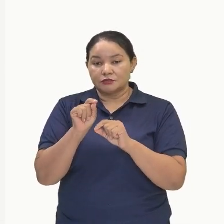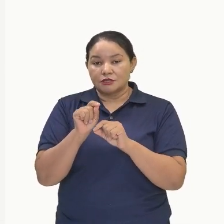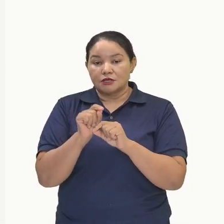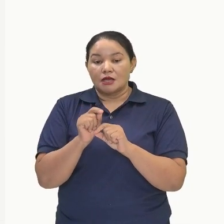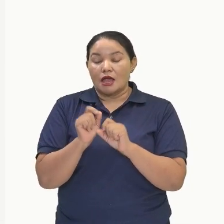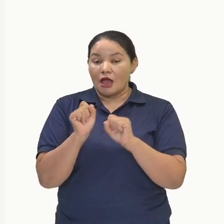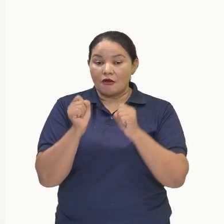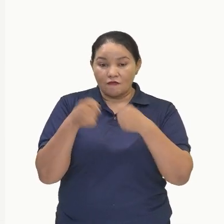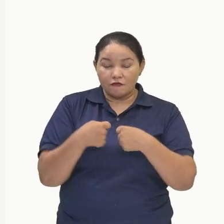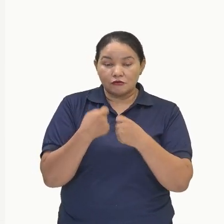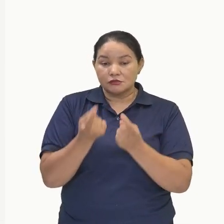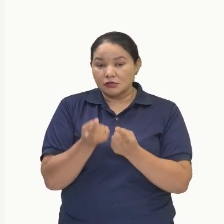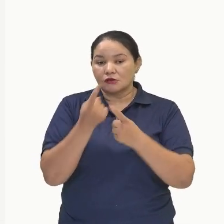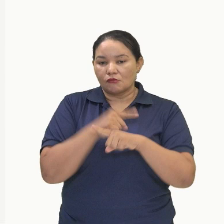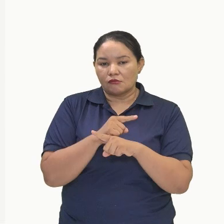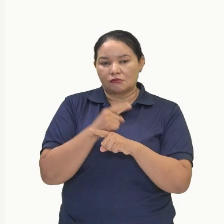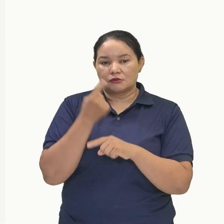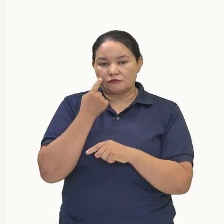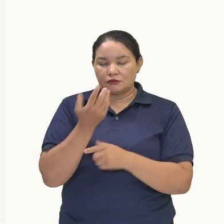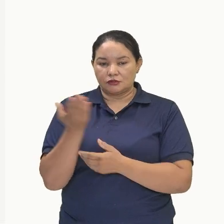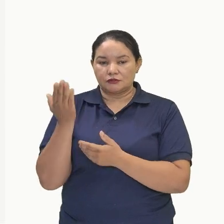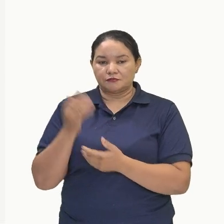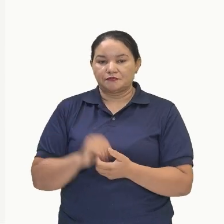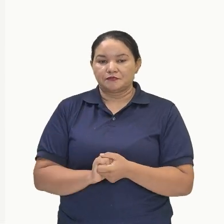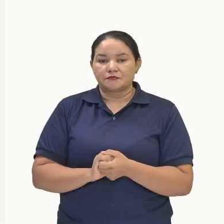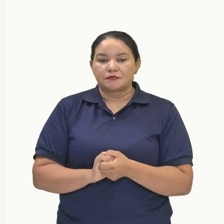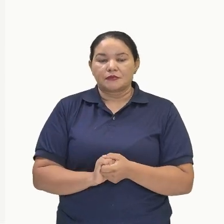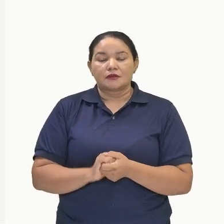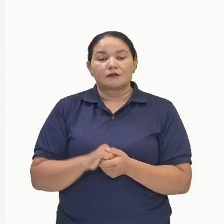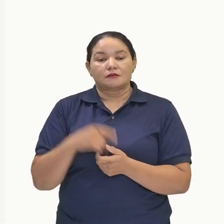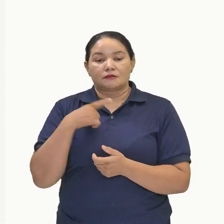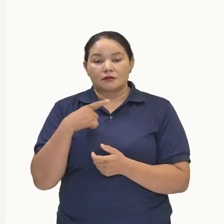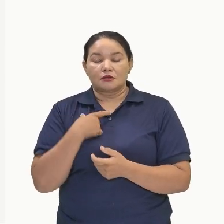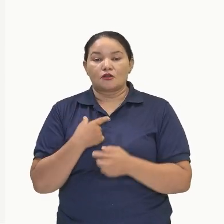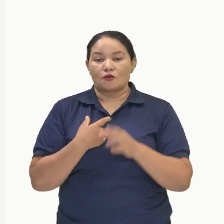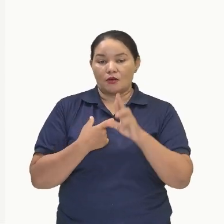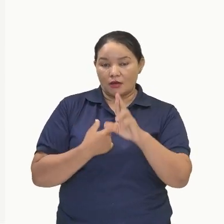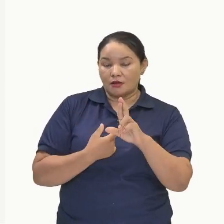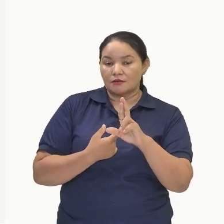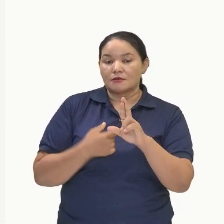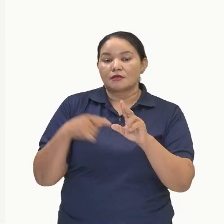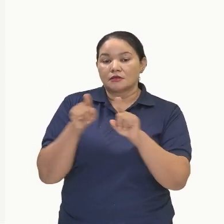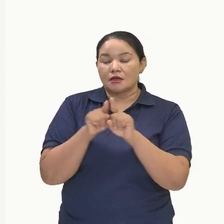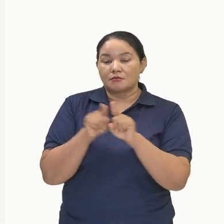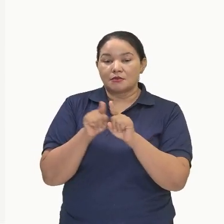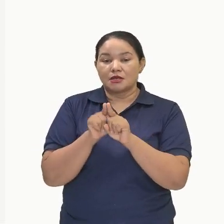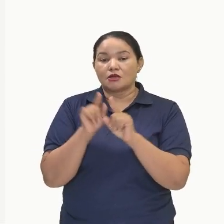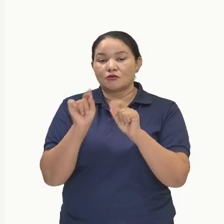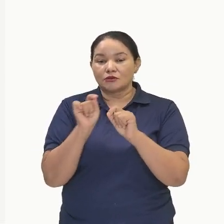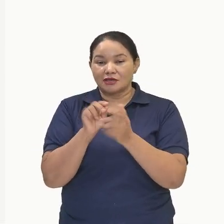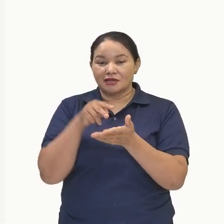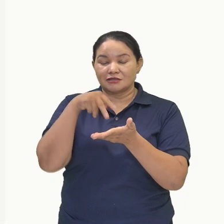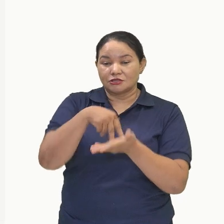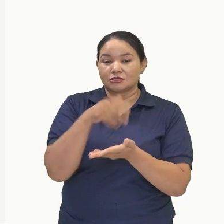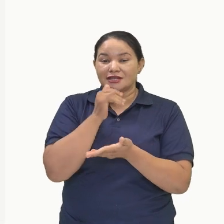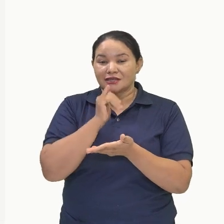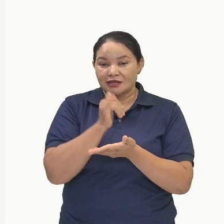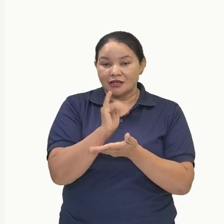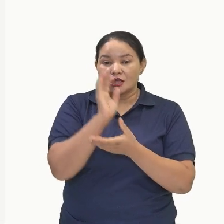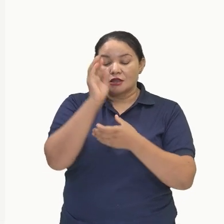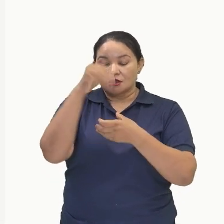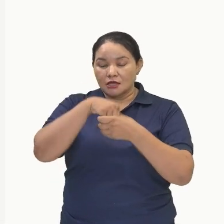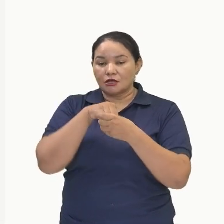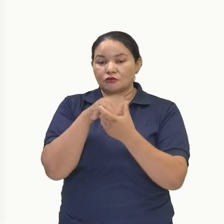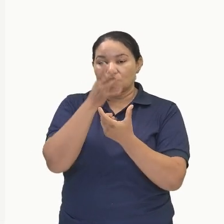que é medida em volts. Nós temos também o R', que é chamado de resistência elétrica interna do